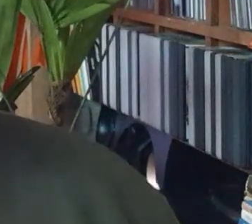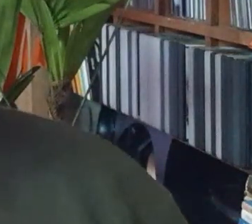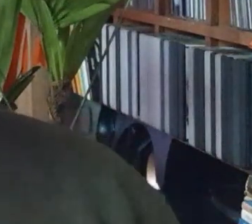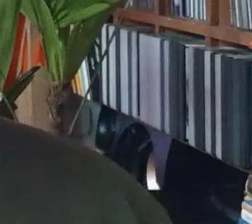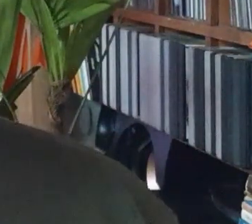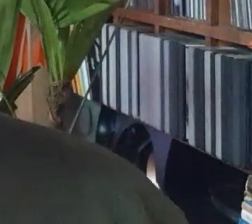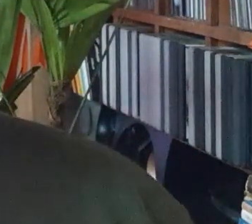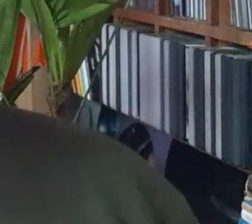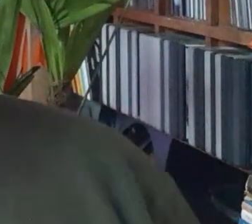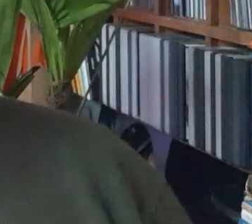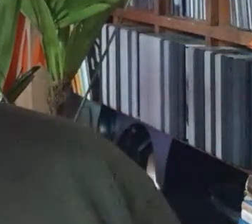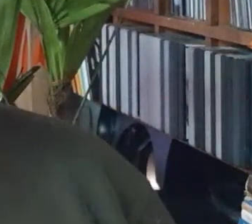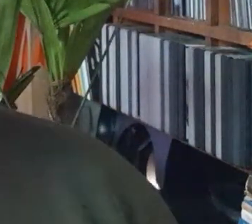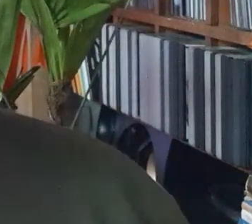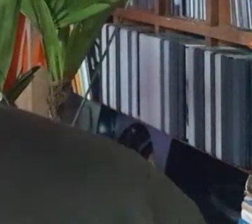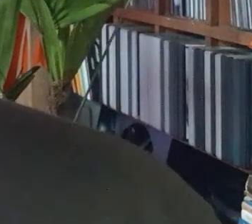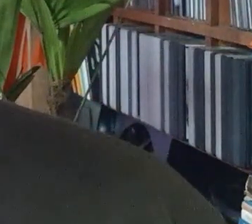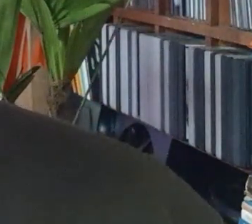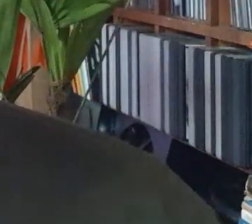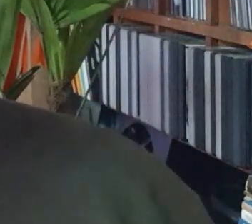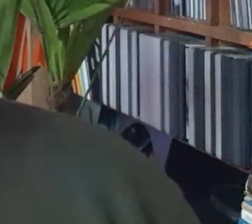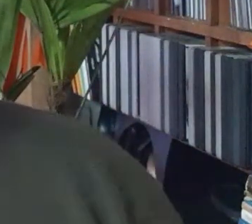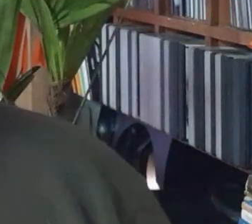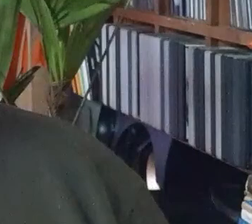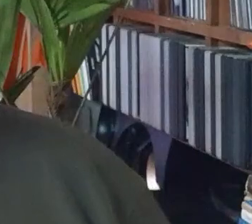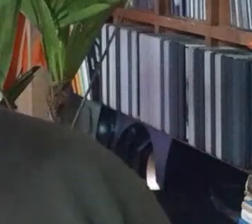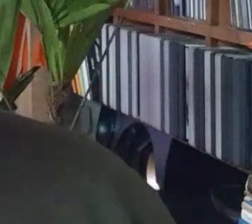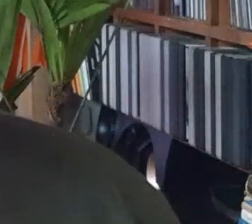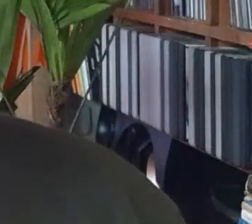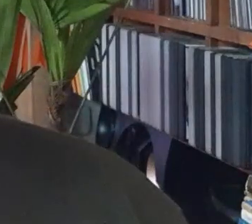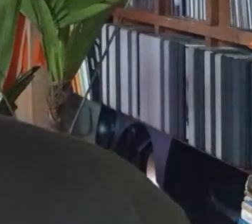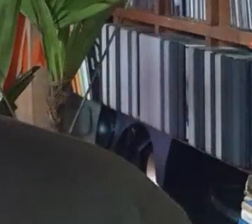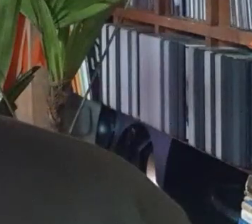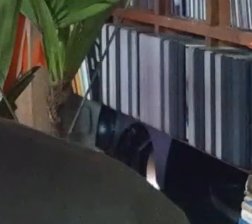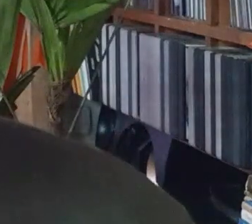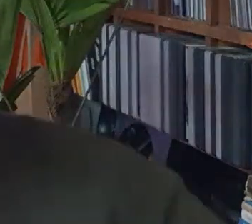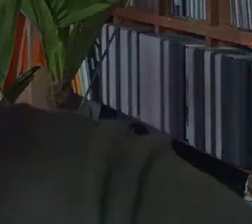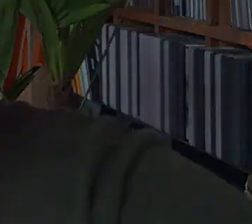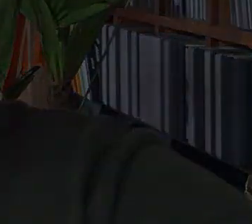www.circuitomunicipaldecultura.com.br. Aproveitem, se cuidem e, se puder, fique em casa. Até a próxima!